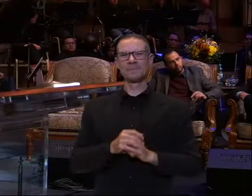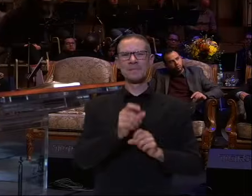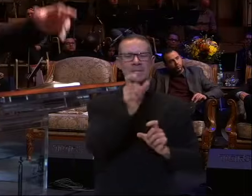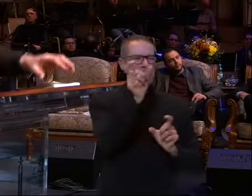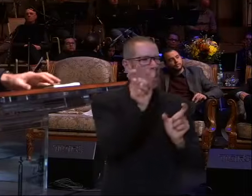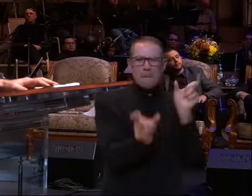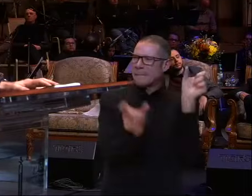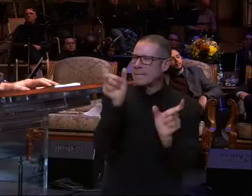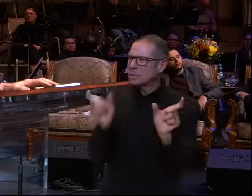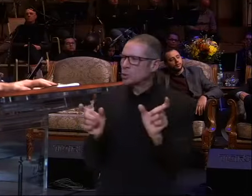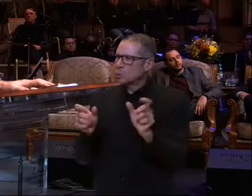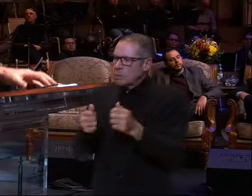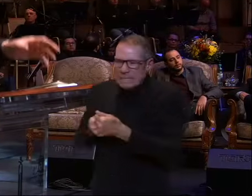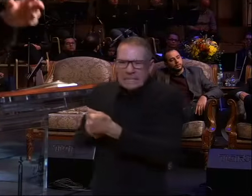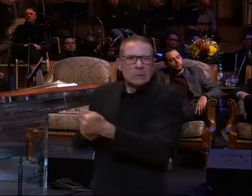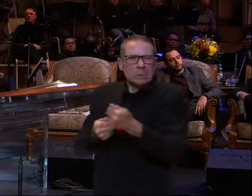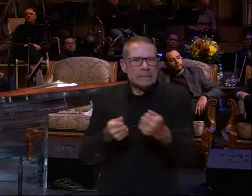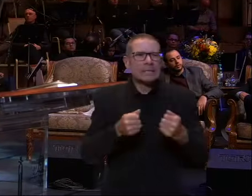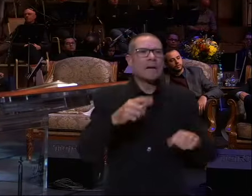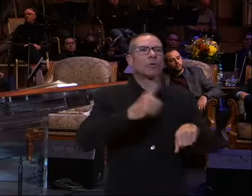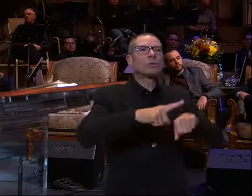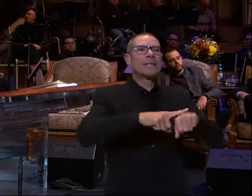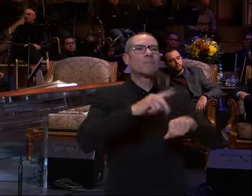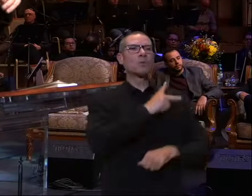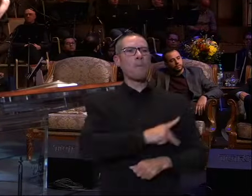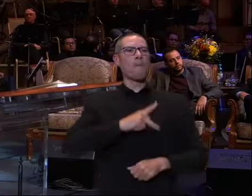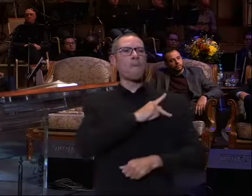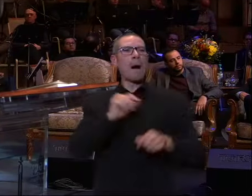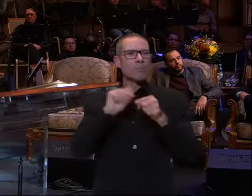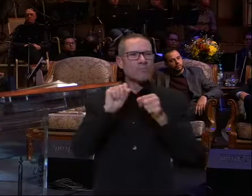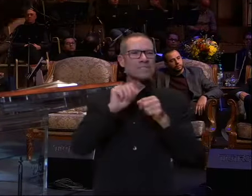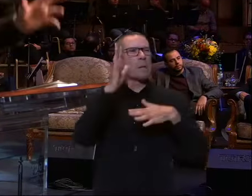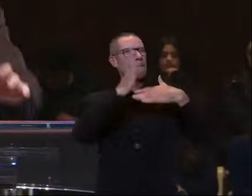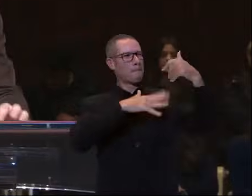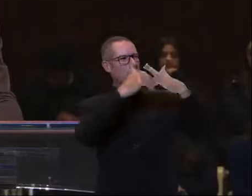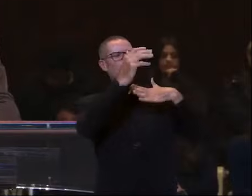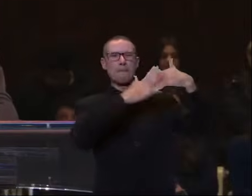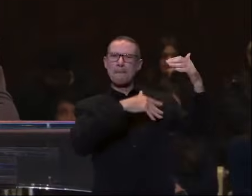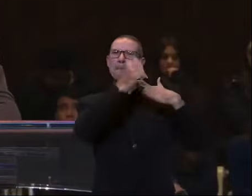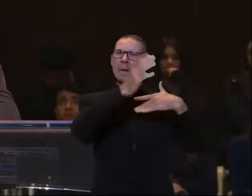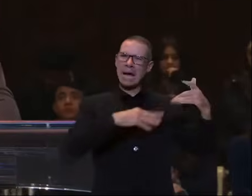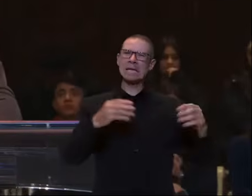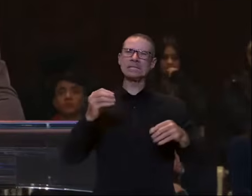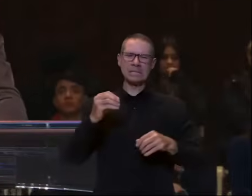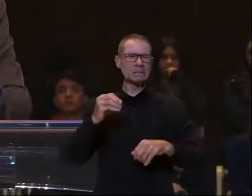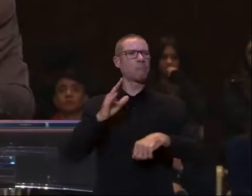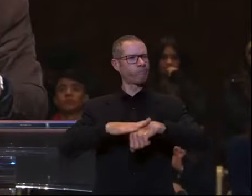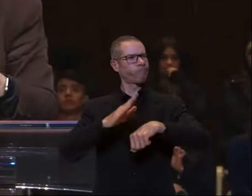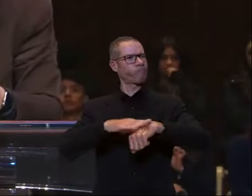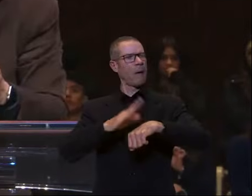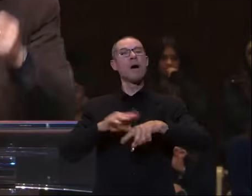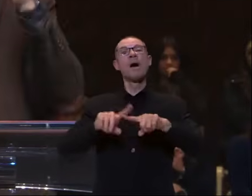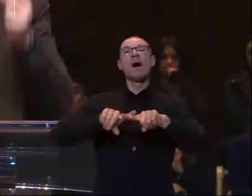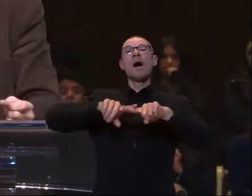pessoas eram atormentadas no tempo de Paulo pelo que fizeram, pelas práticas que haviam cometido. Mas ele está dizendo,